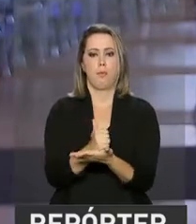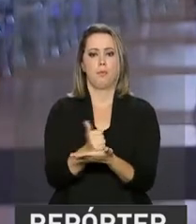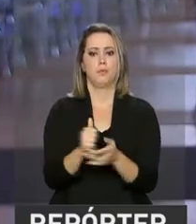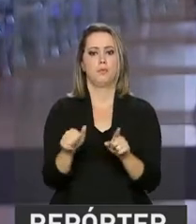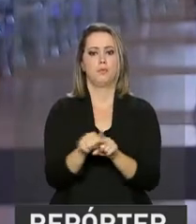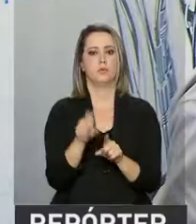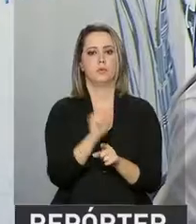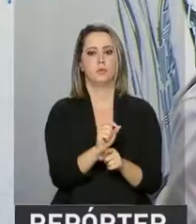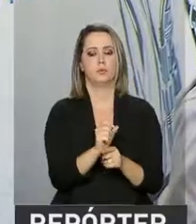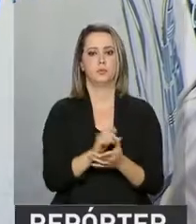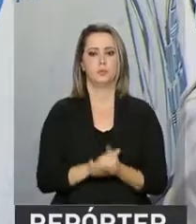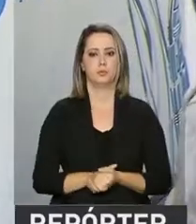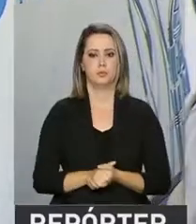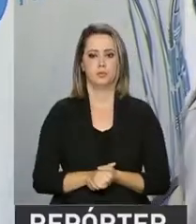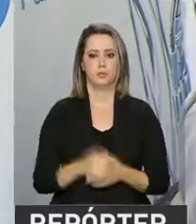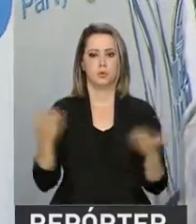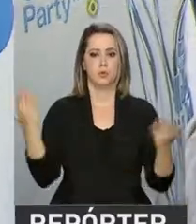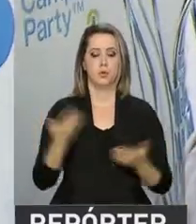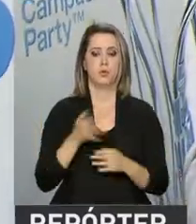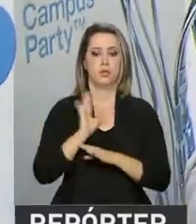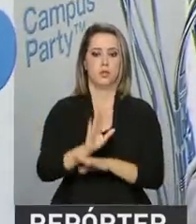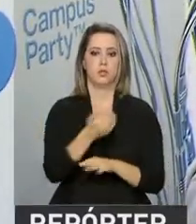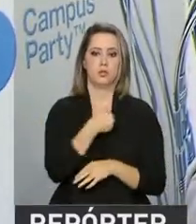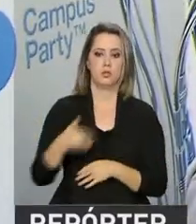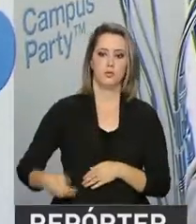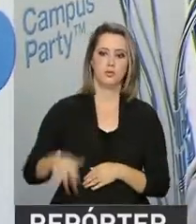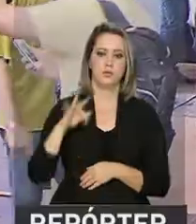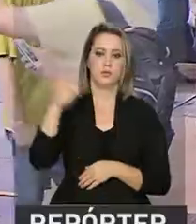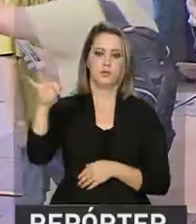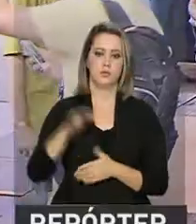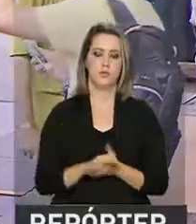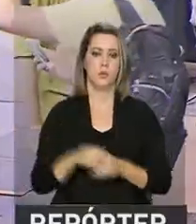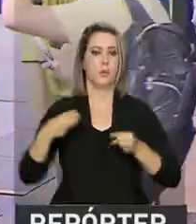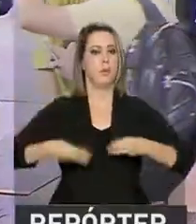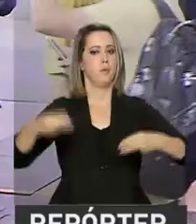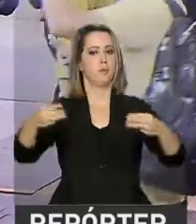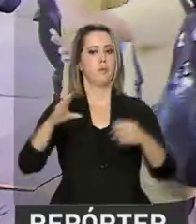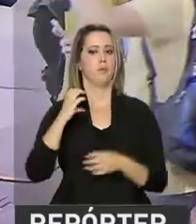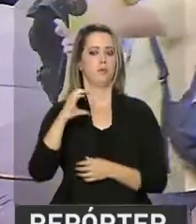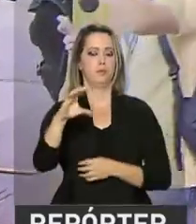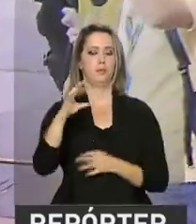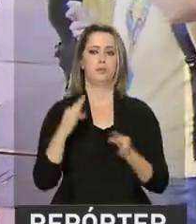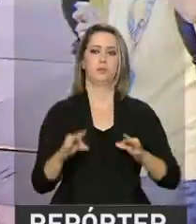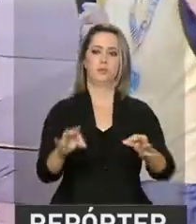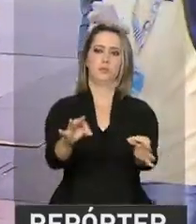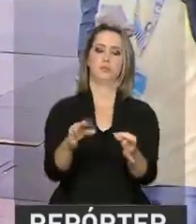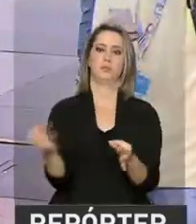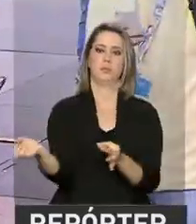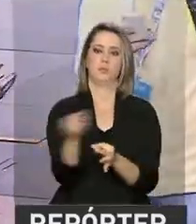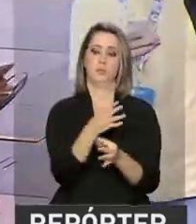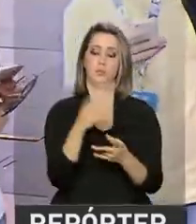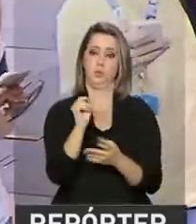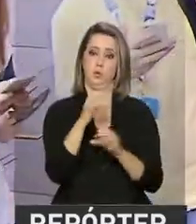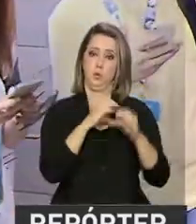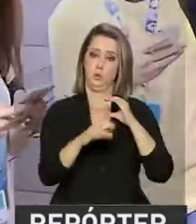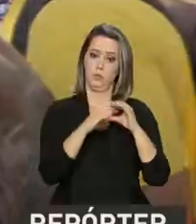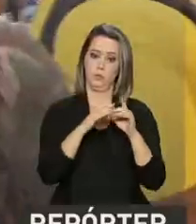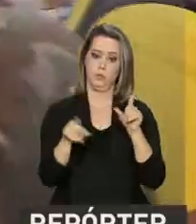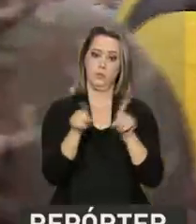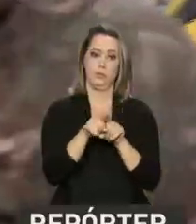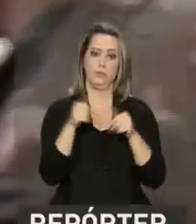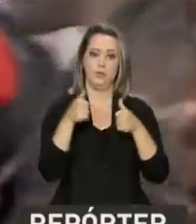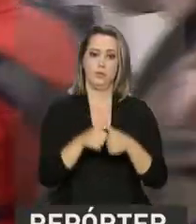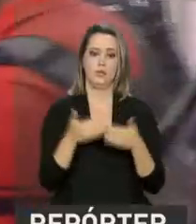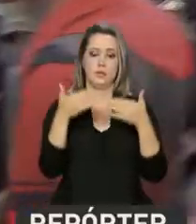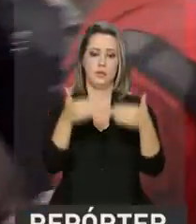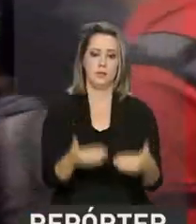aprofundando atualmente. O evento conta com o apoio do governo federal. O Ministério da Ciência, Tecnologia, Inovações e Comunicações